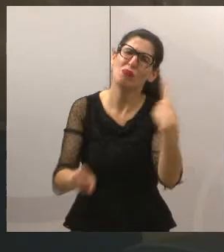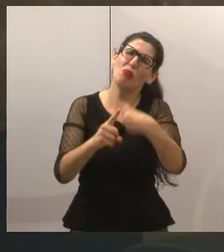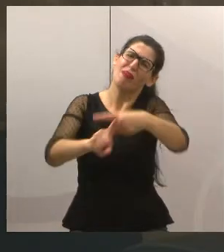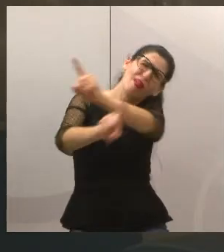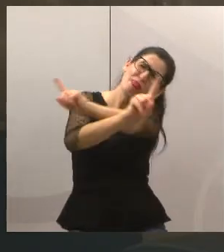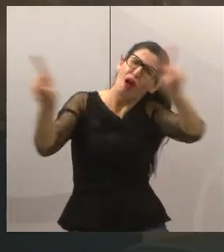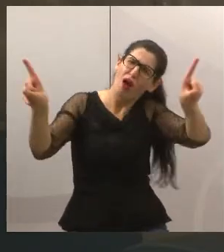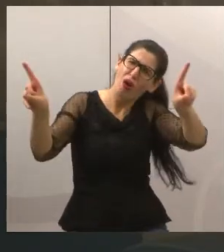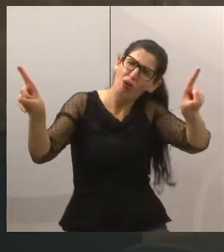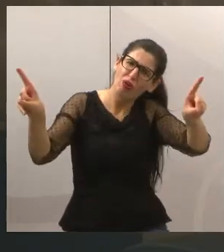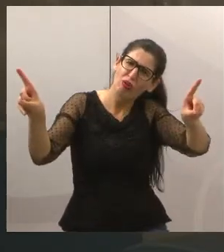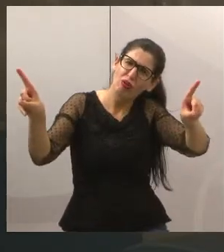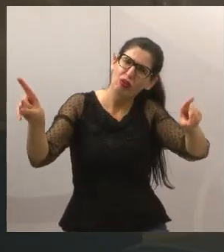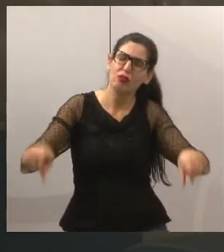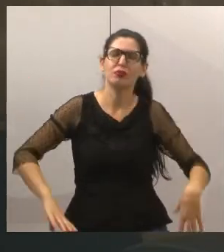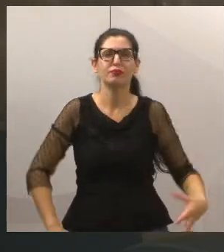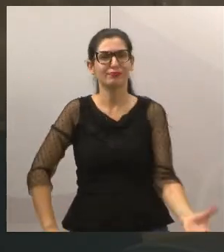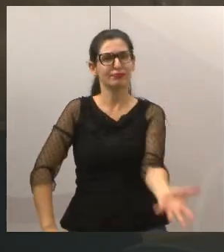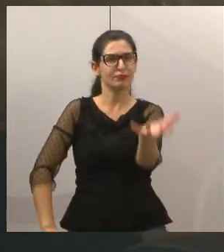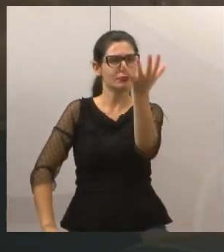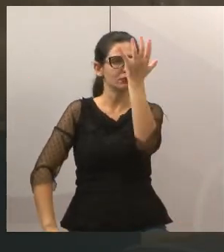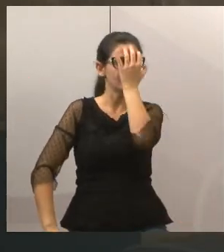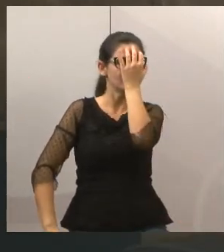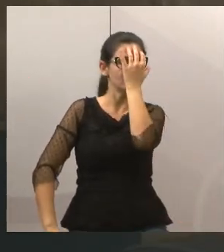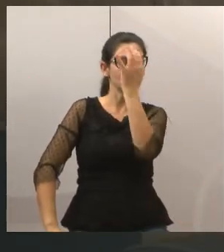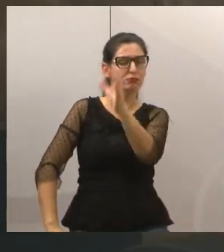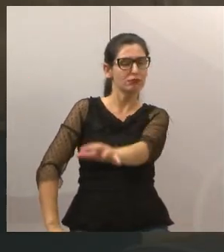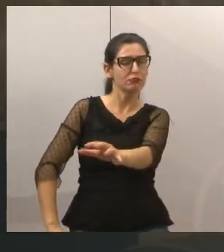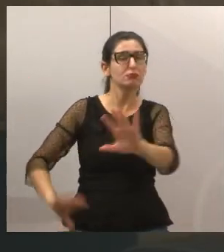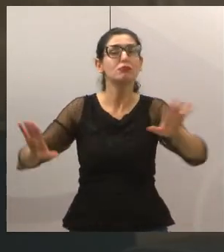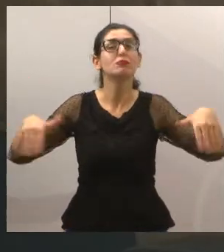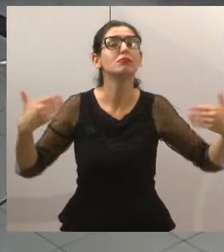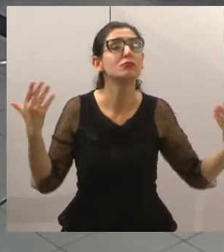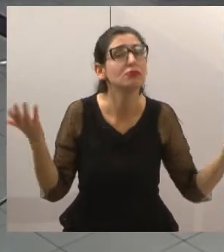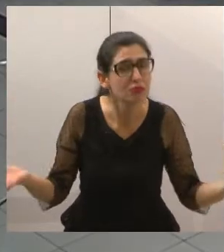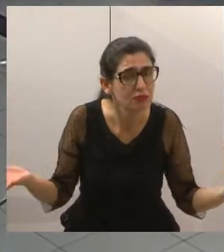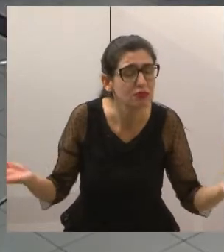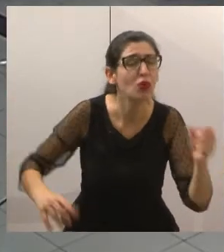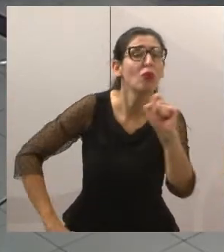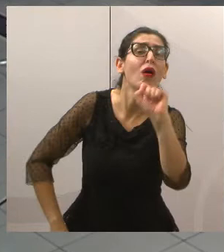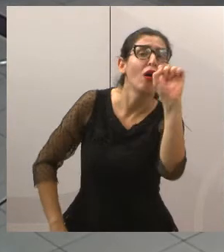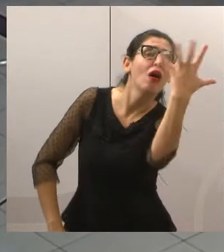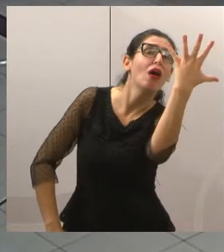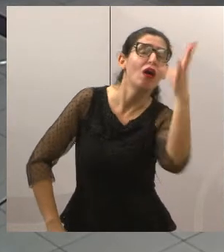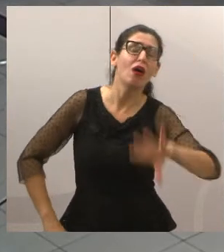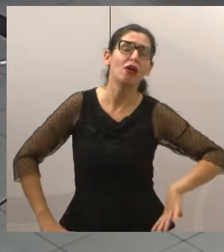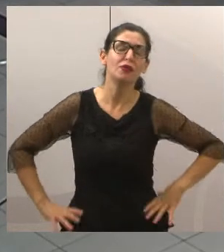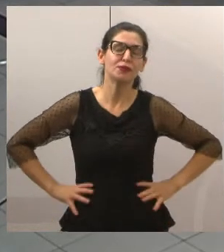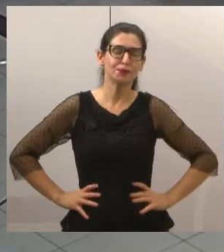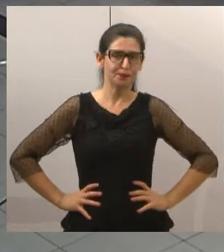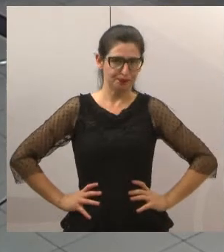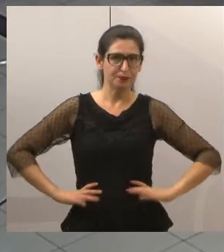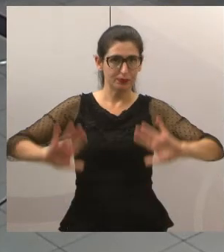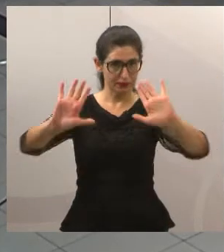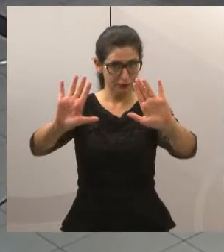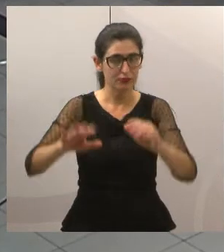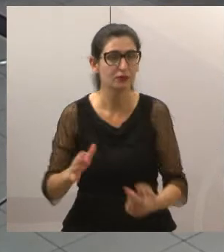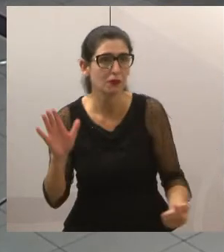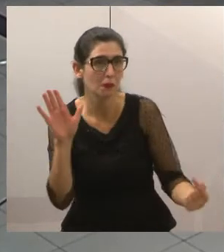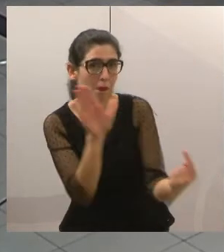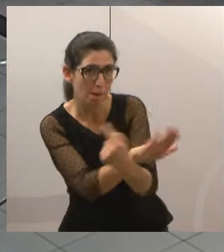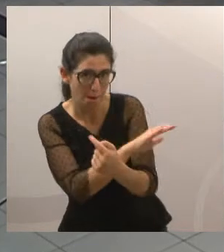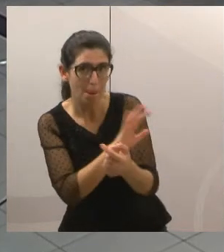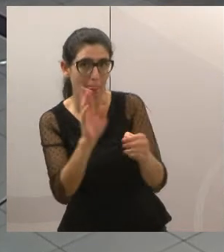fictício ou o que ocorreu? Então, até devolvo a pergunta para você, porque a ponte ela